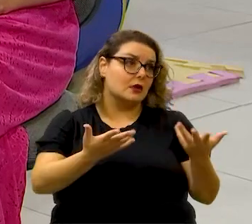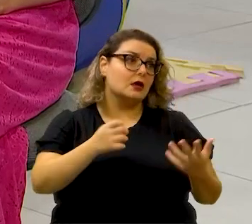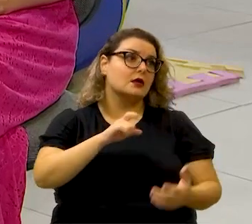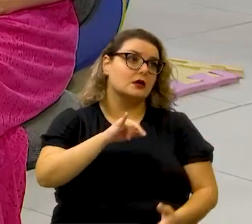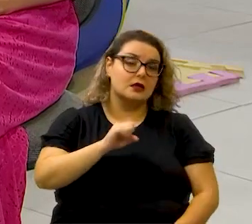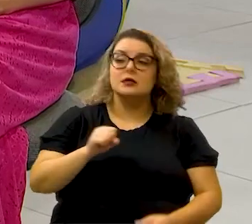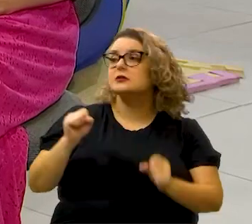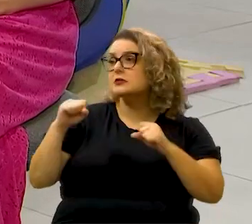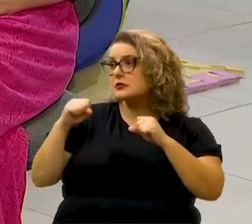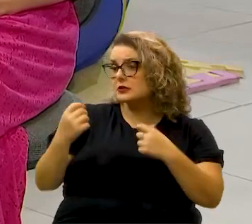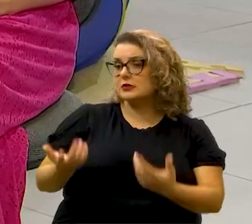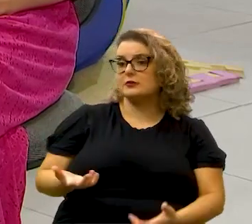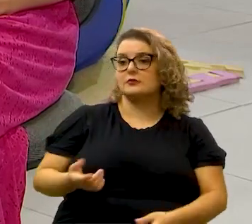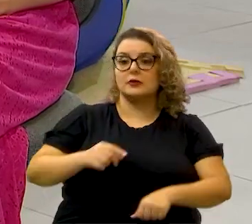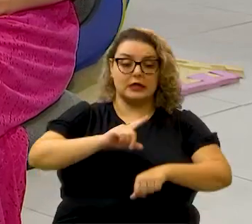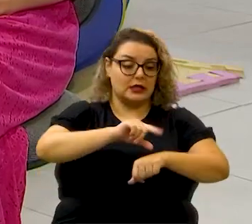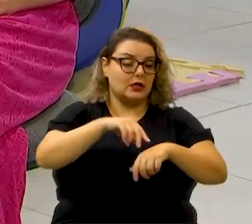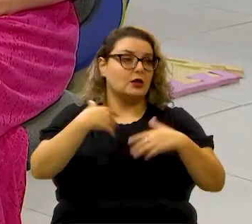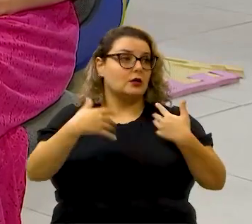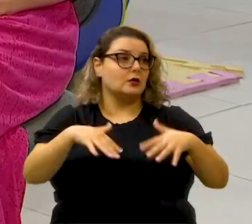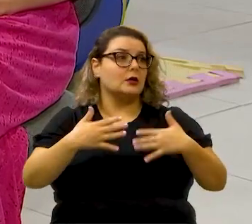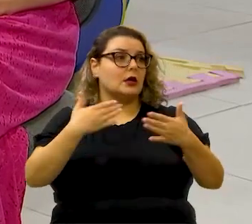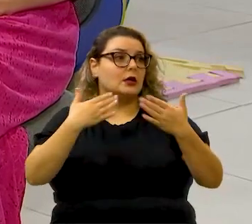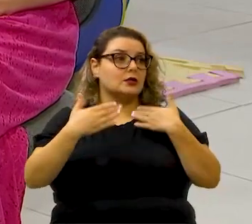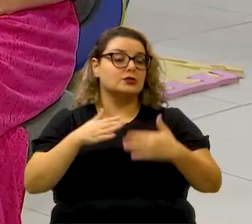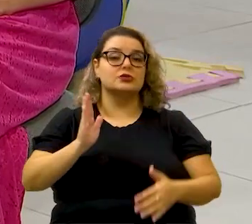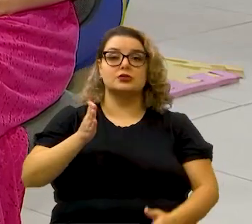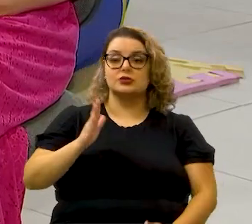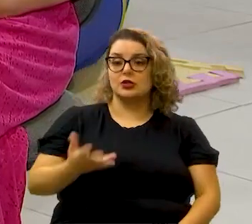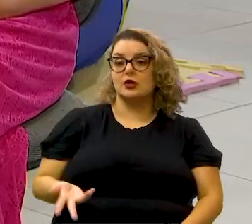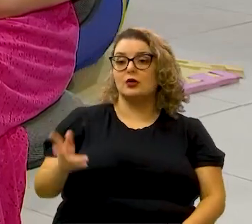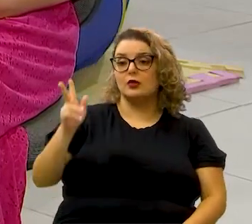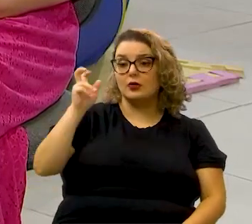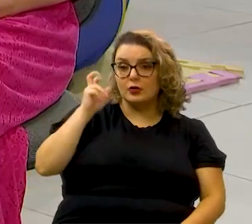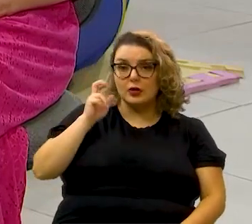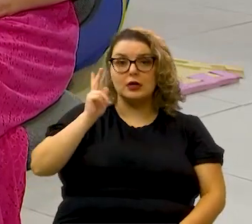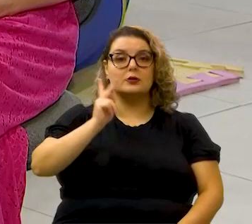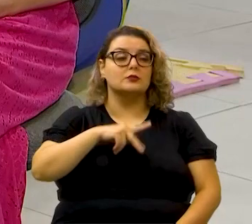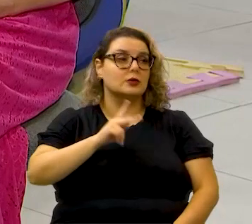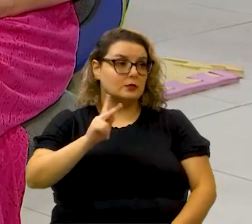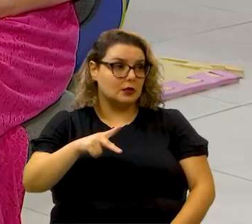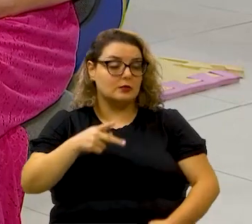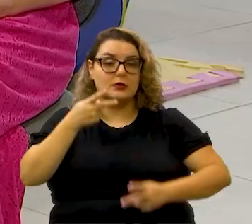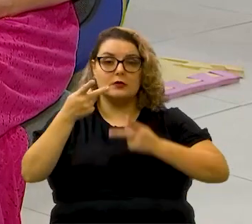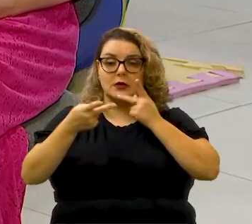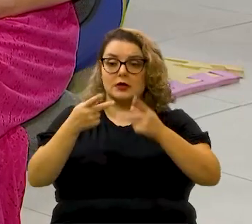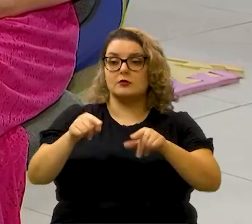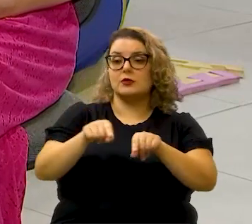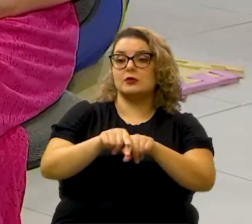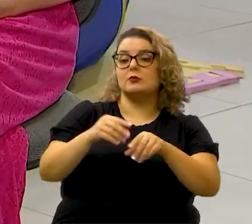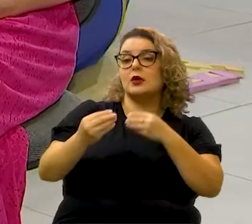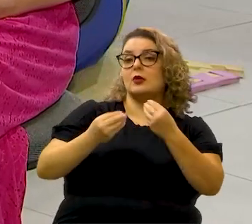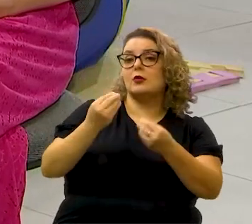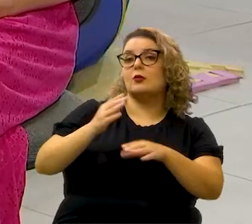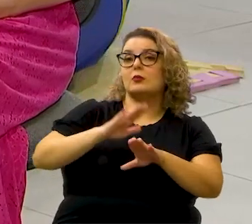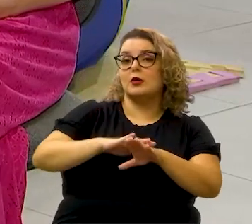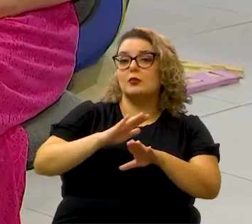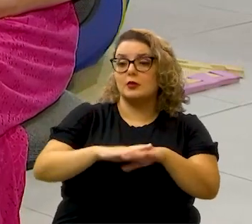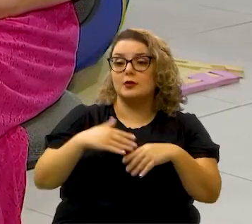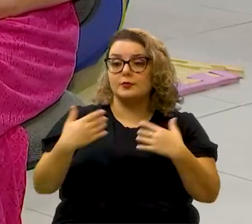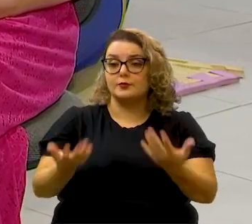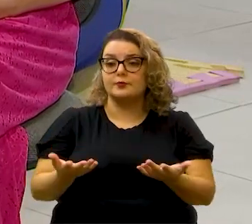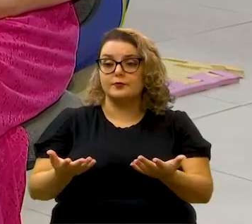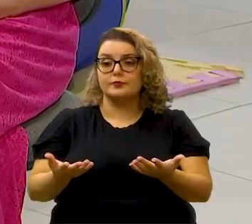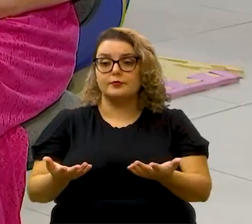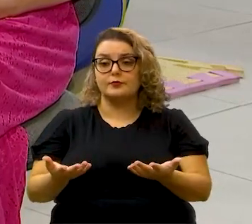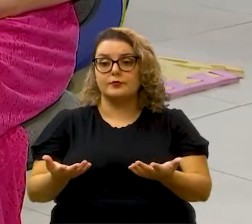nova geração, tomara, né, Elise? Sim, exato. Olha, passou rapidinho a conversa, já a gente vai ouvir, não é, uma professora para falar também